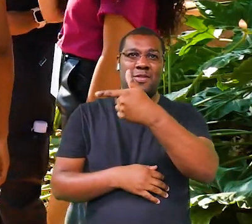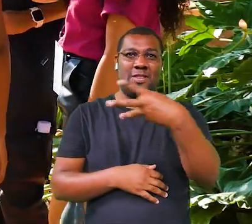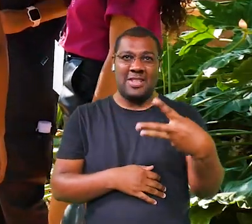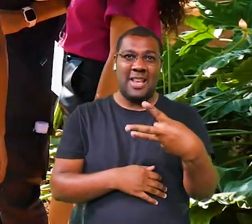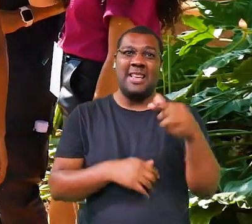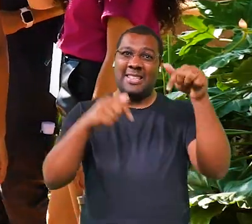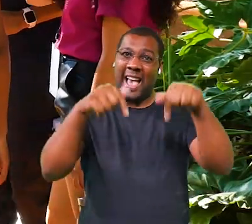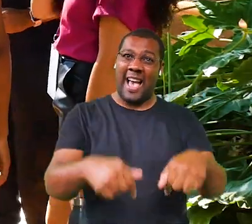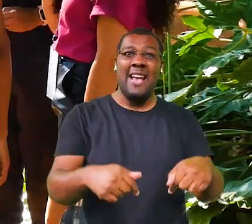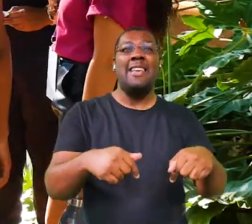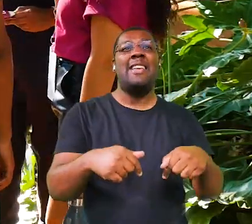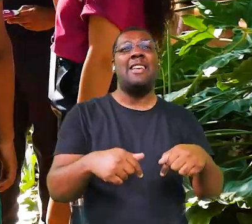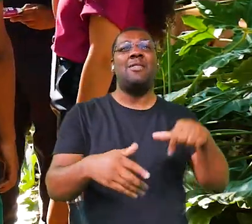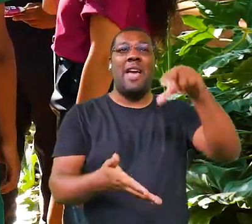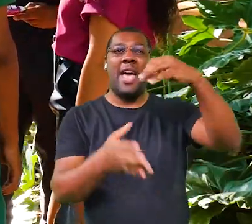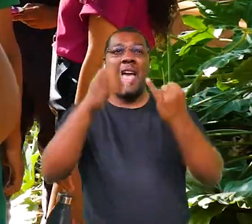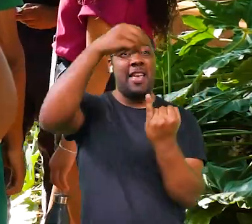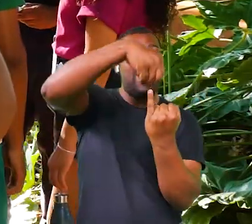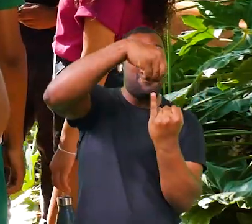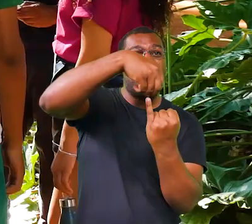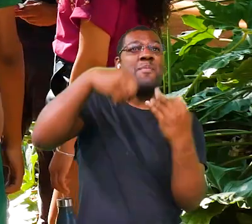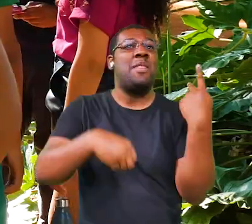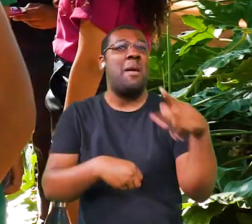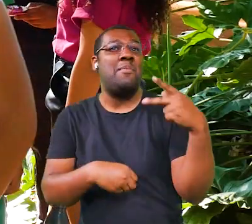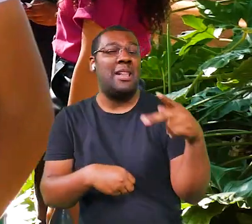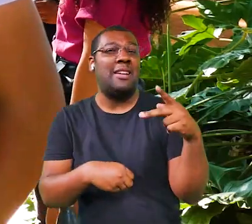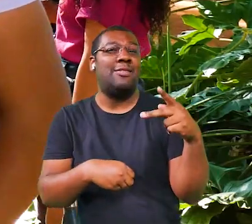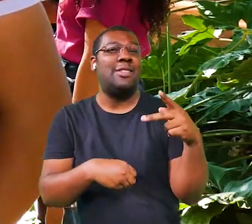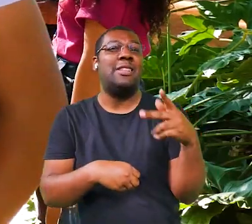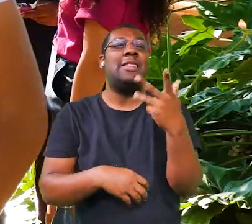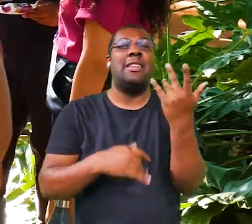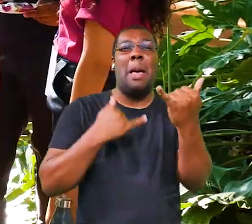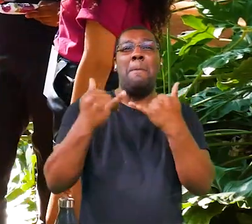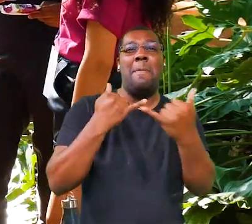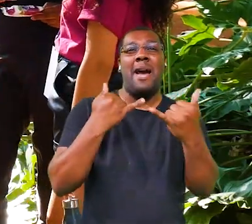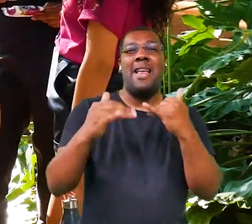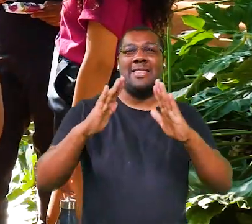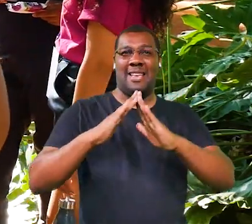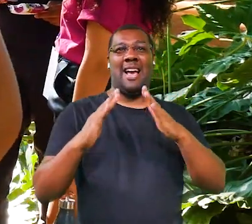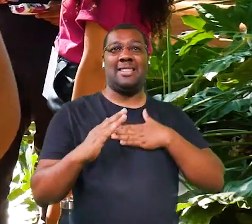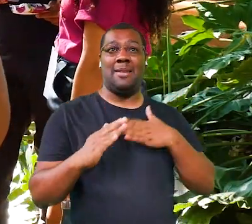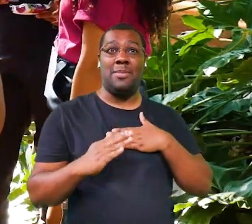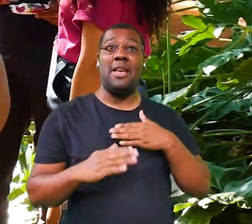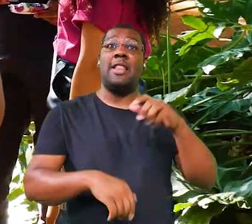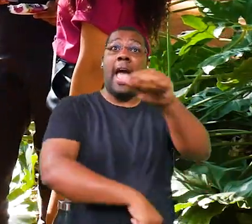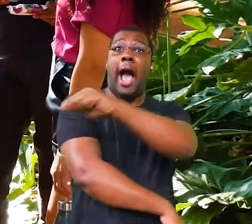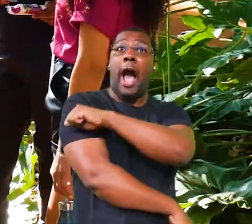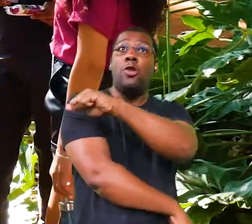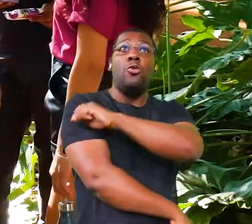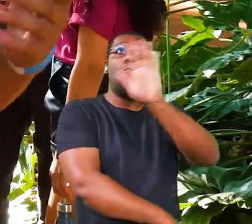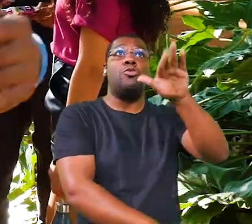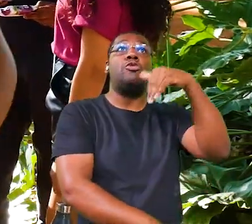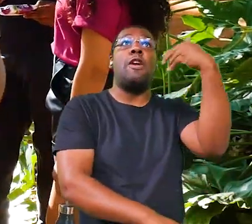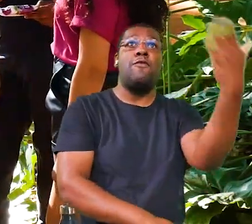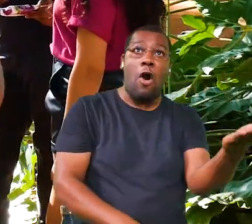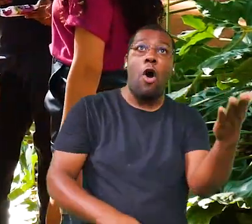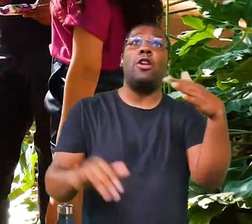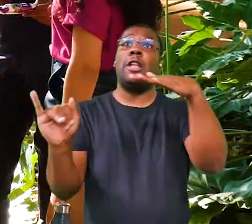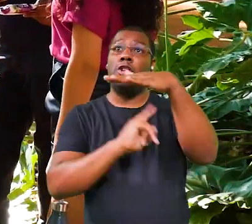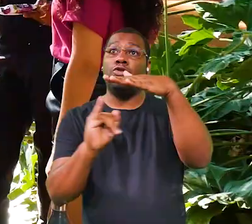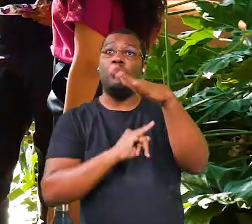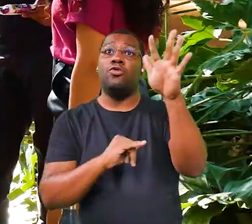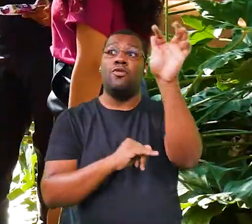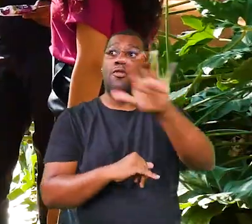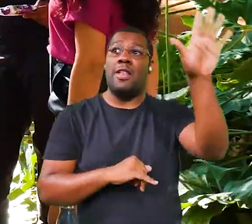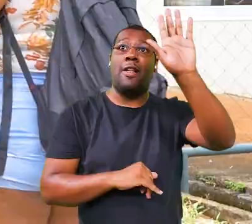esse ano, em casa, né? Porque a gente tá em casa aqui esse ano. E tem sido bem legal o Conecta aqui, vários alunos de fora,